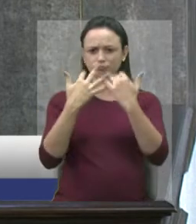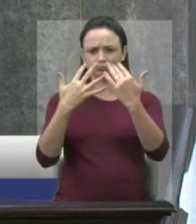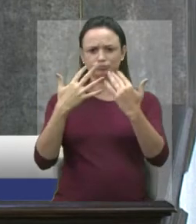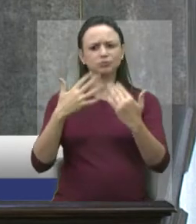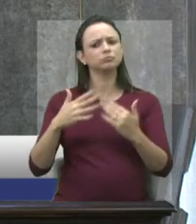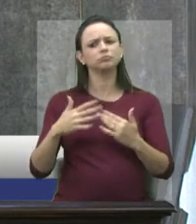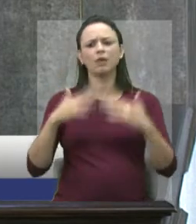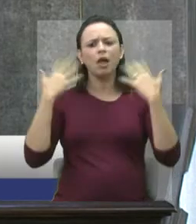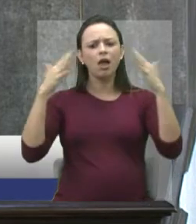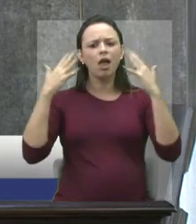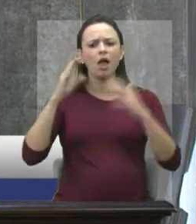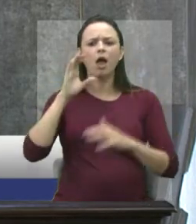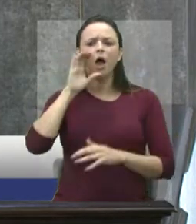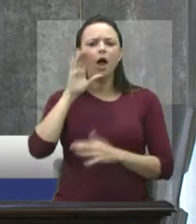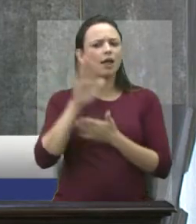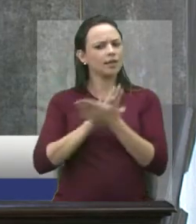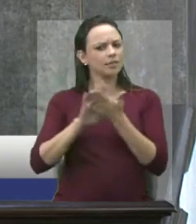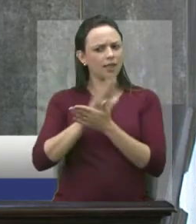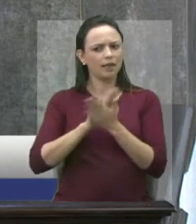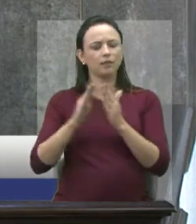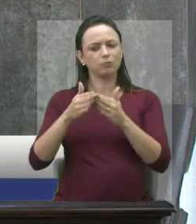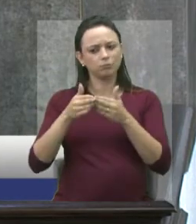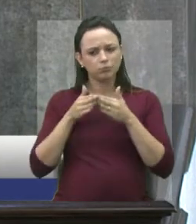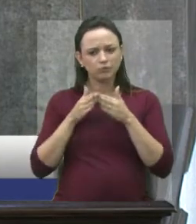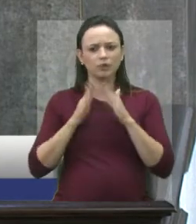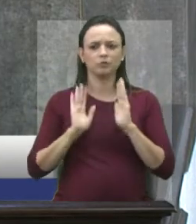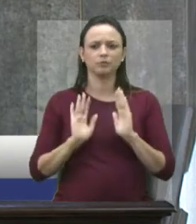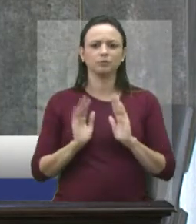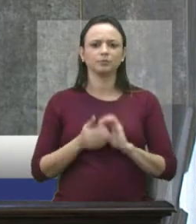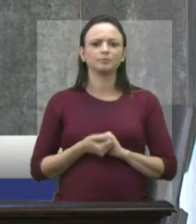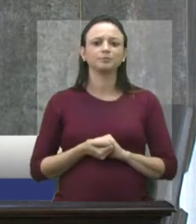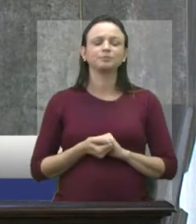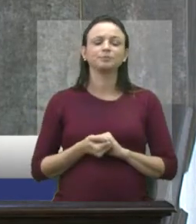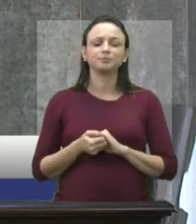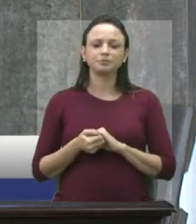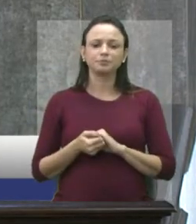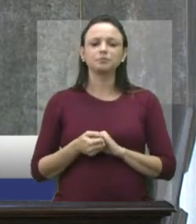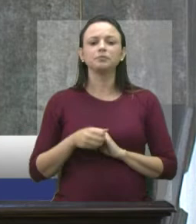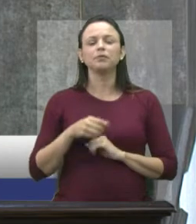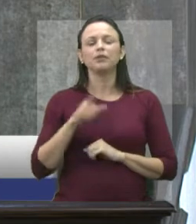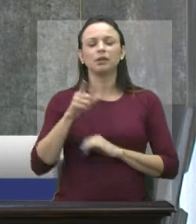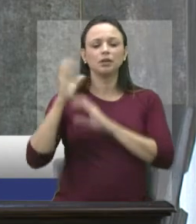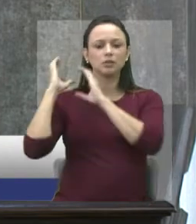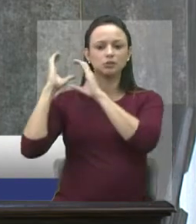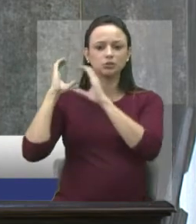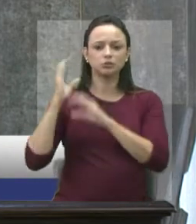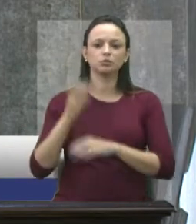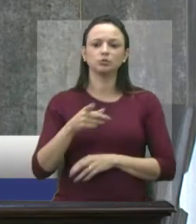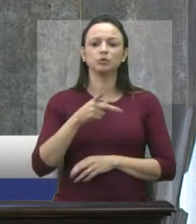nem contra, nem a favor. Por favor, gente. Eu gostaria, acho que todo mundo já viu,